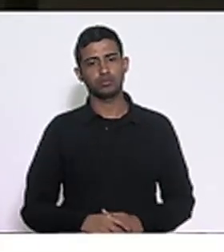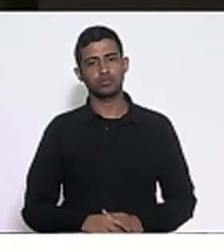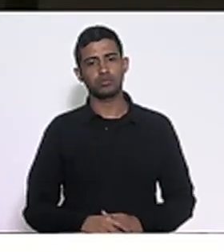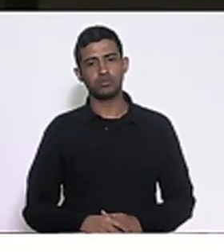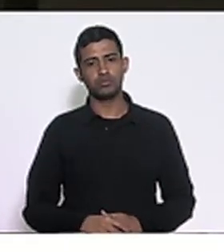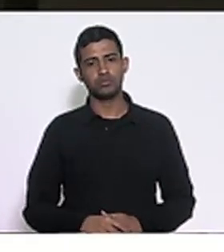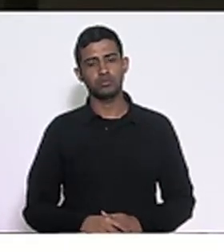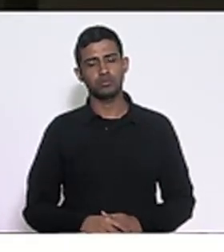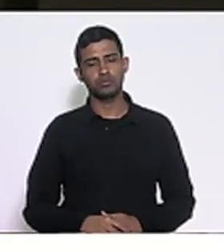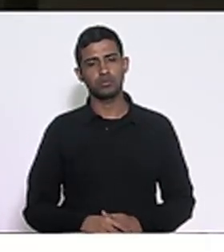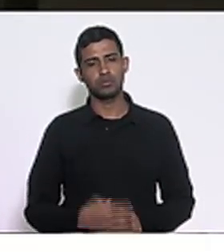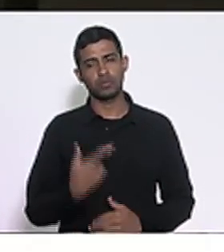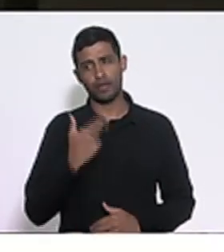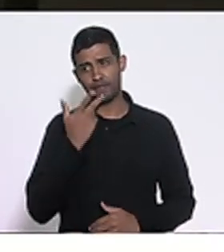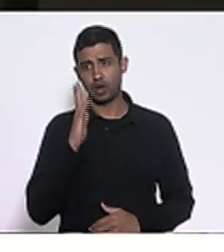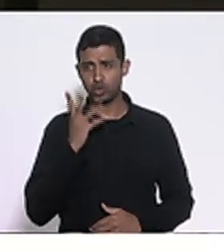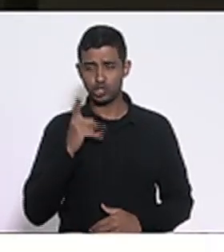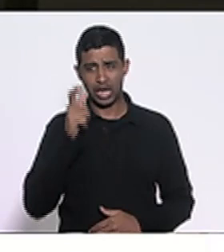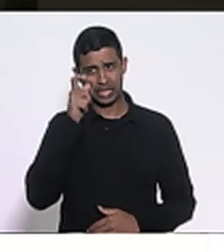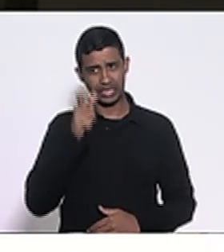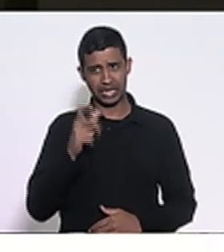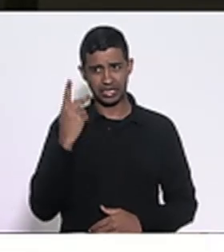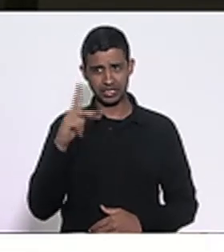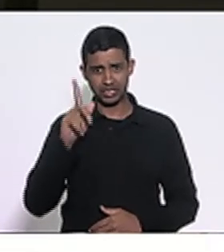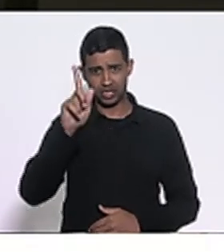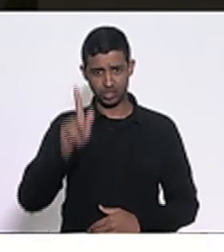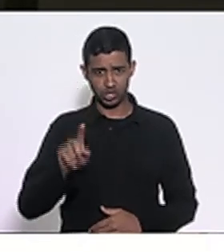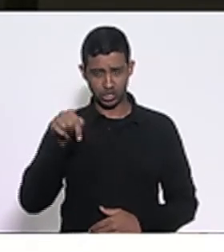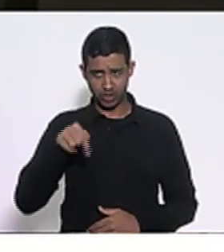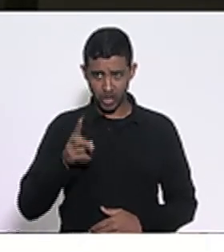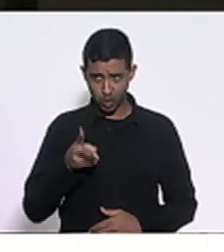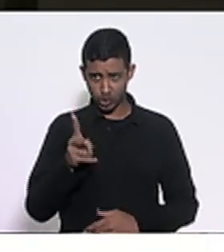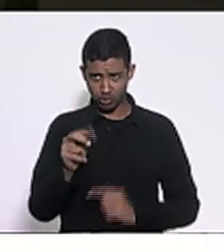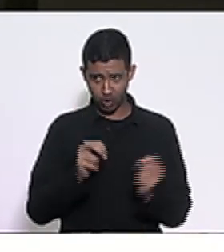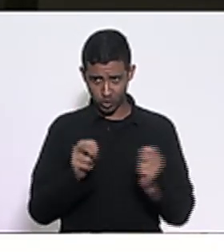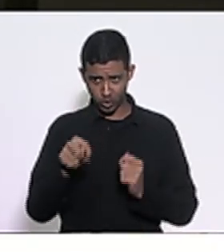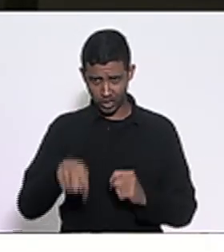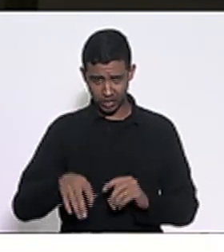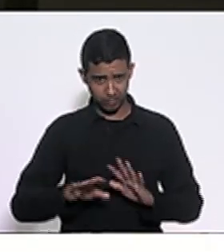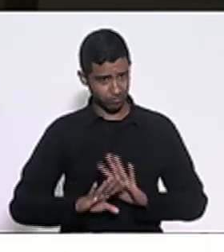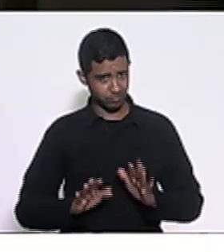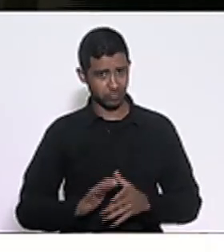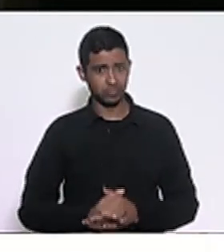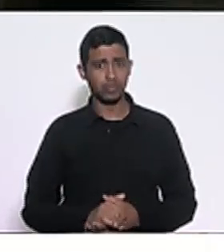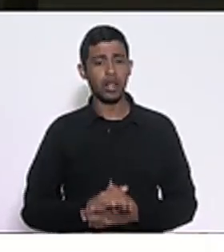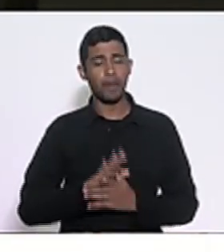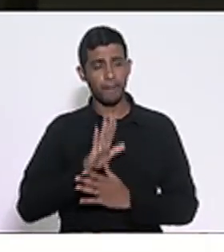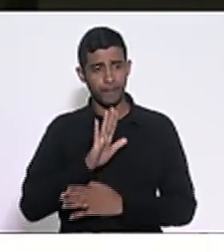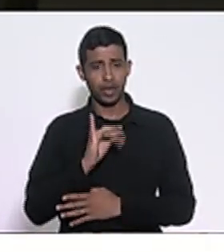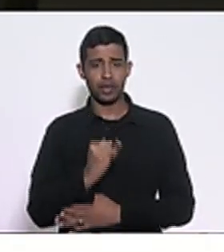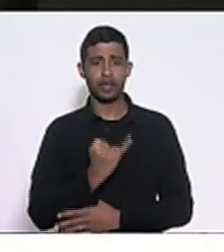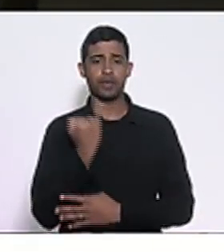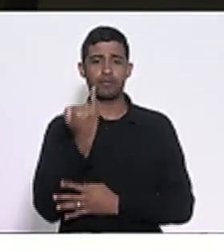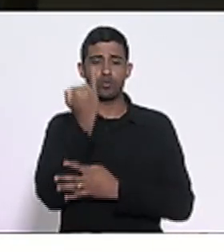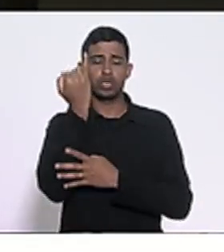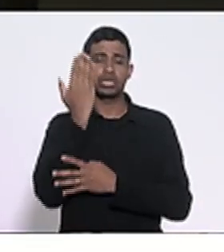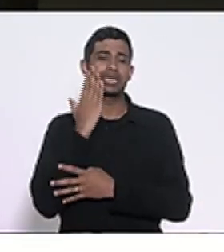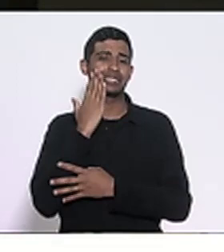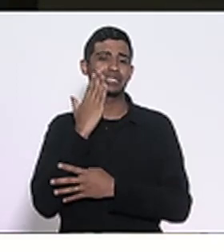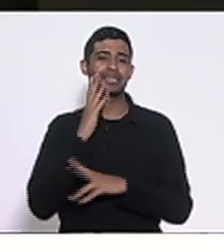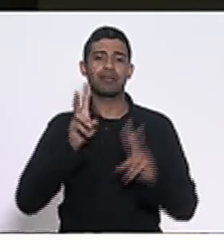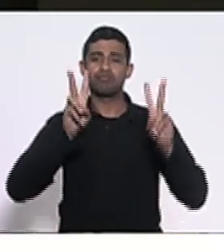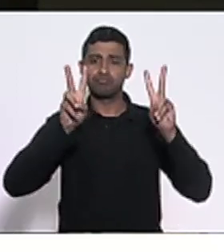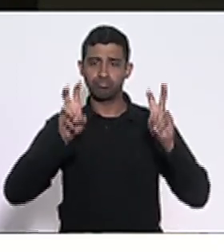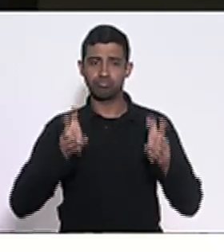afirmou diversas vezes que não é do interesse dele manter o controle desses prédios. Mas é importante ver, inclusive, quais foram os termos, né,